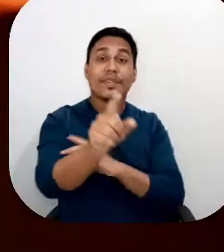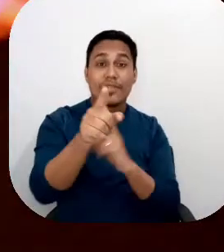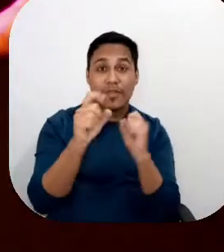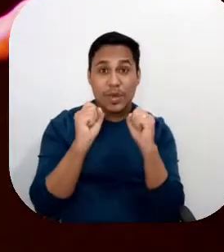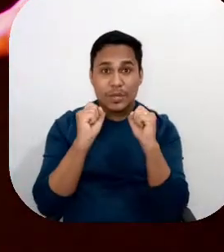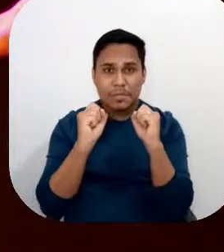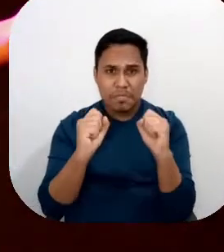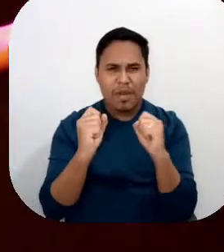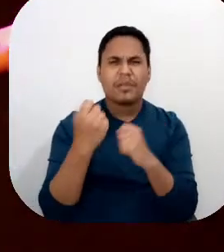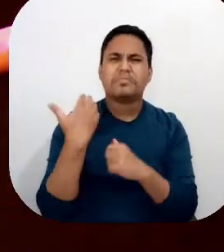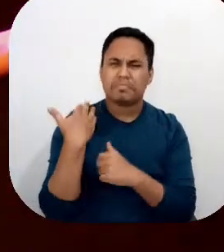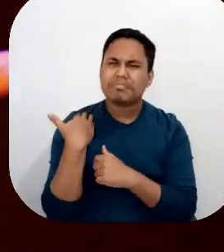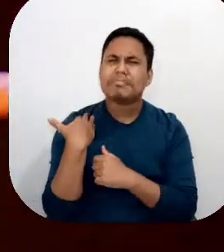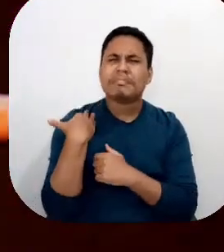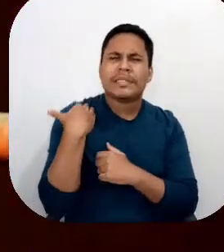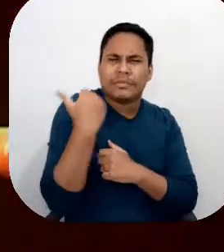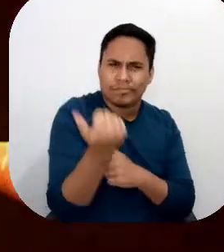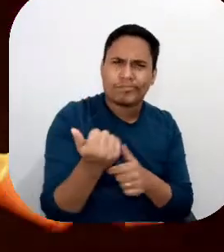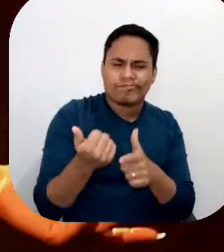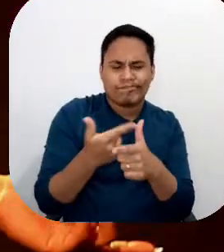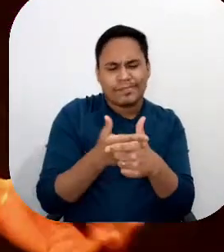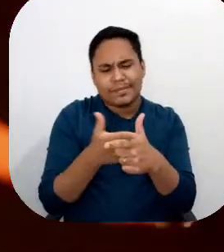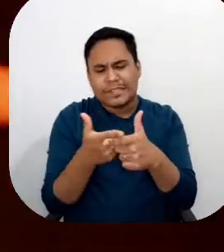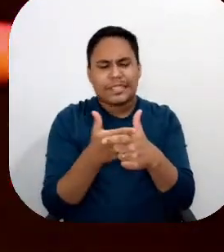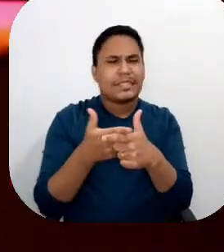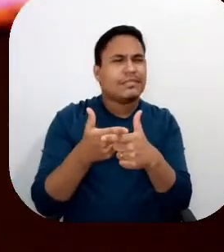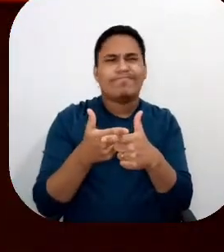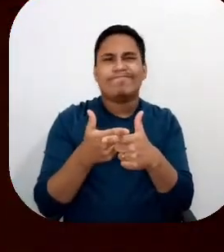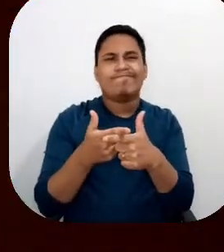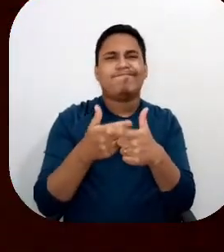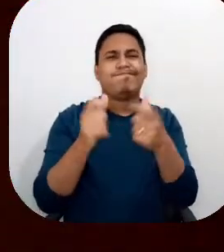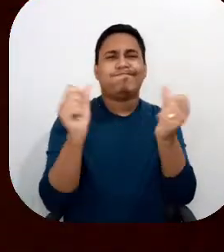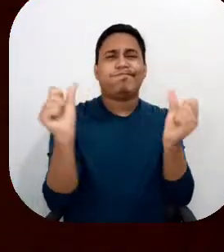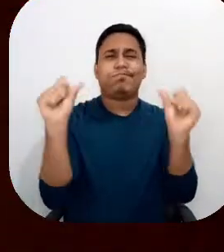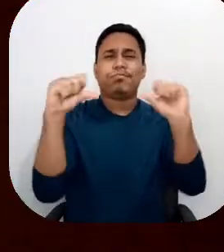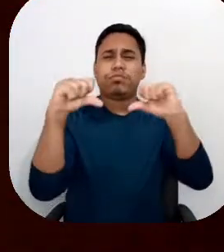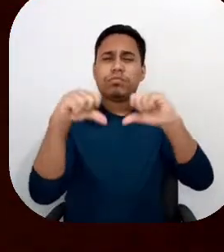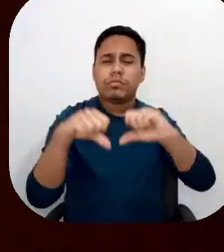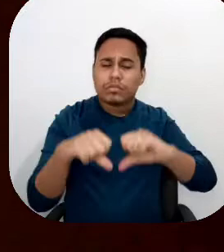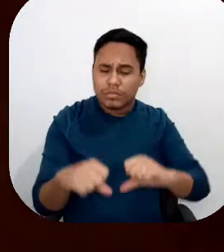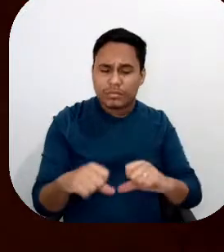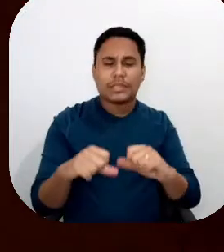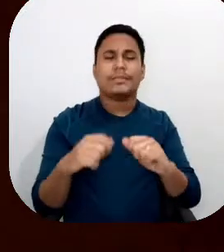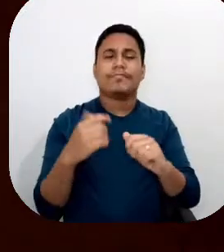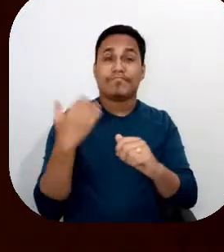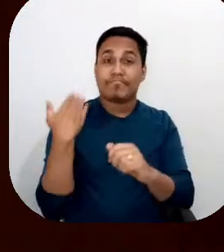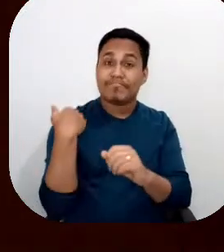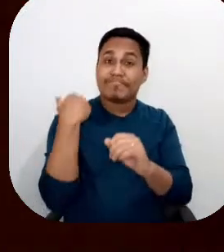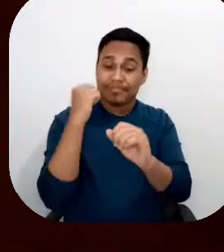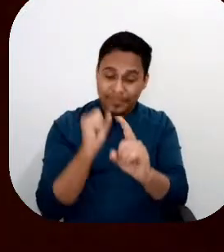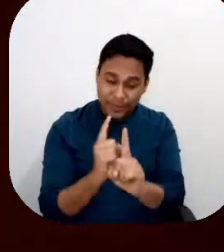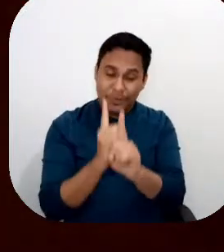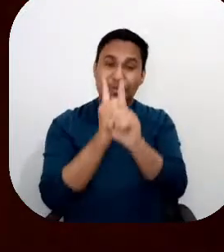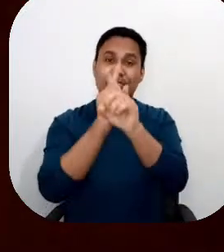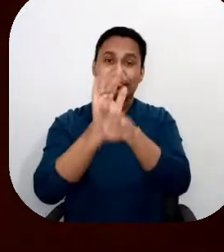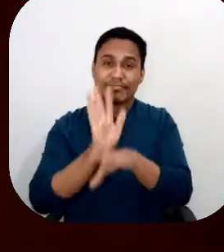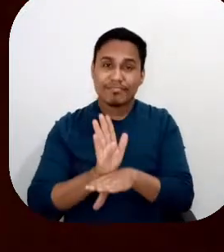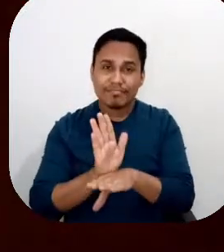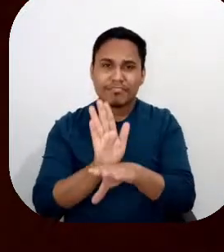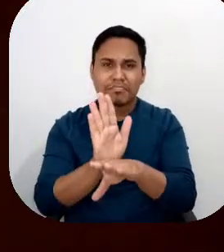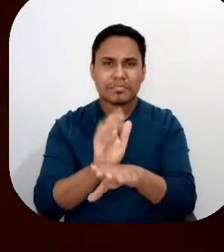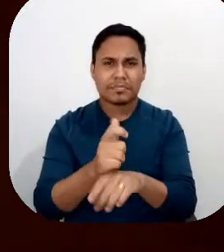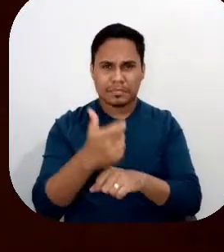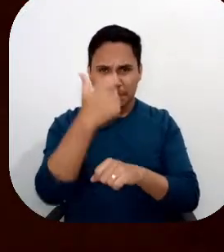Você pode contar comigo, mesmo que não esteja bem, e que eu